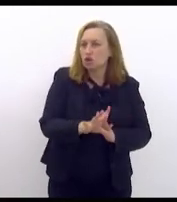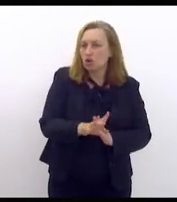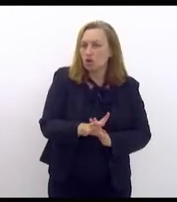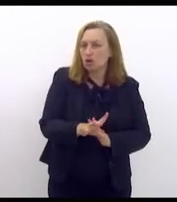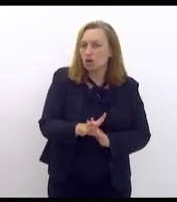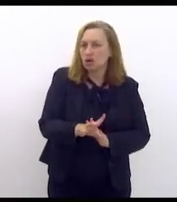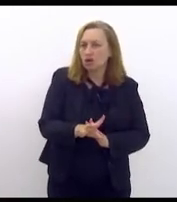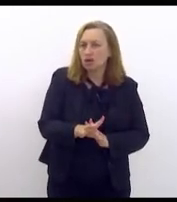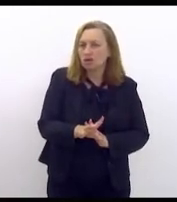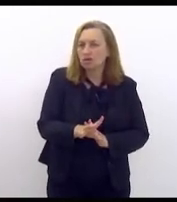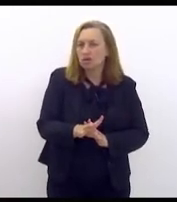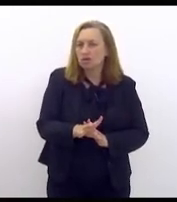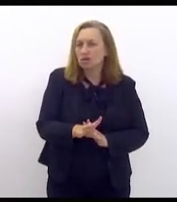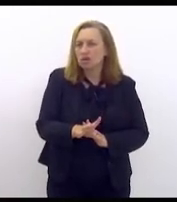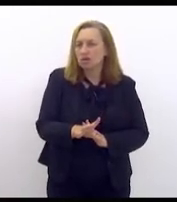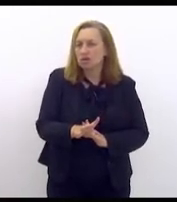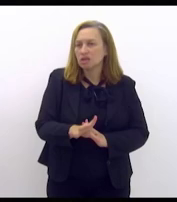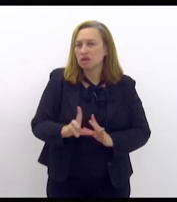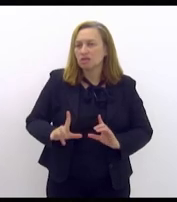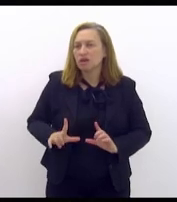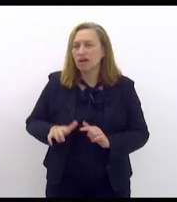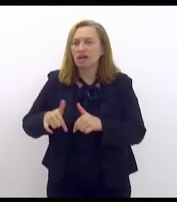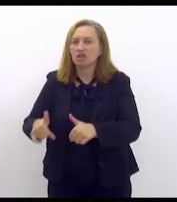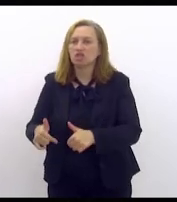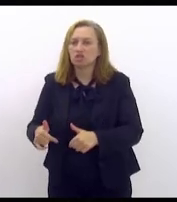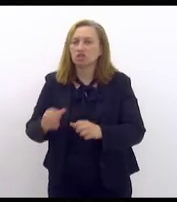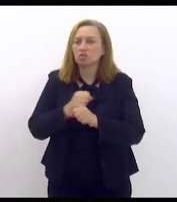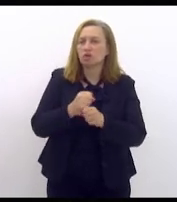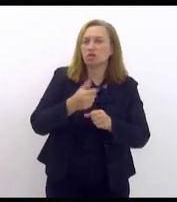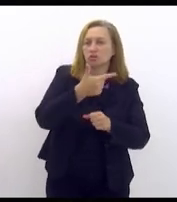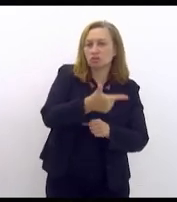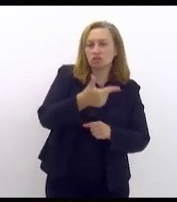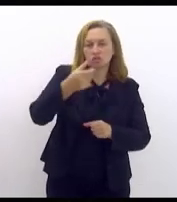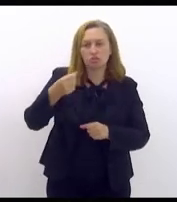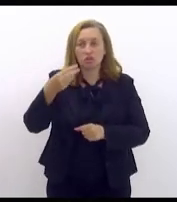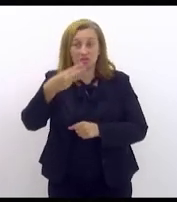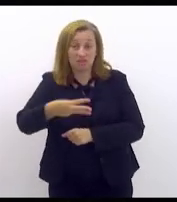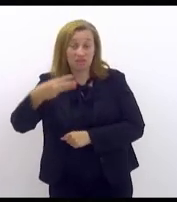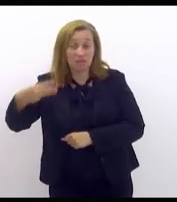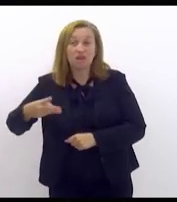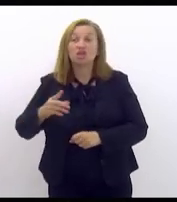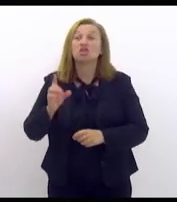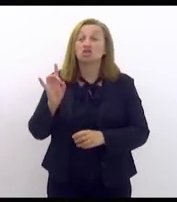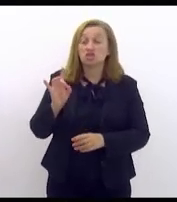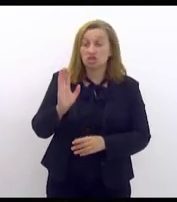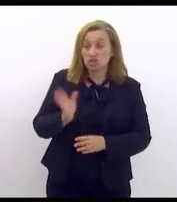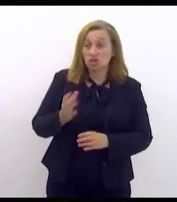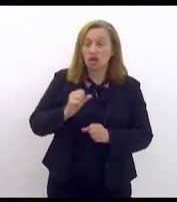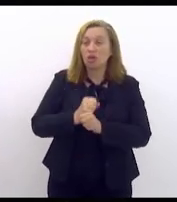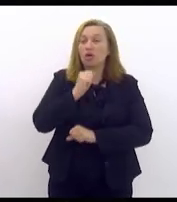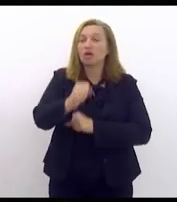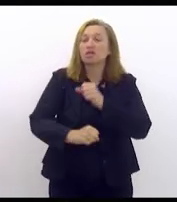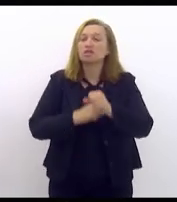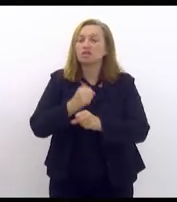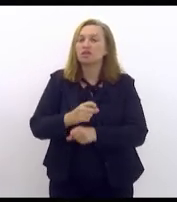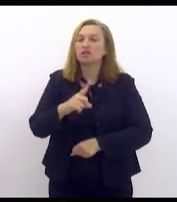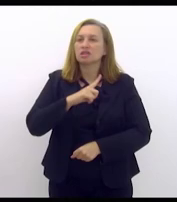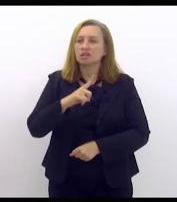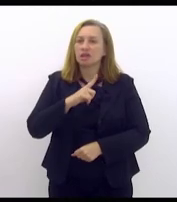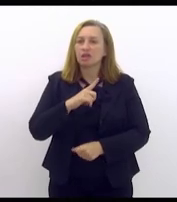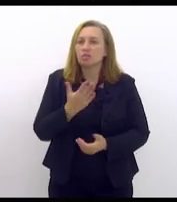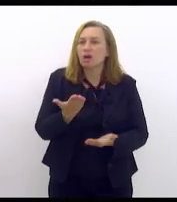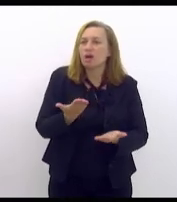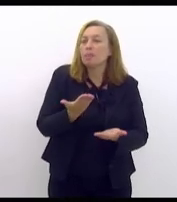completamente aplicada a partir do ano de 2033, mas já para o próximo ano nós temos um